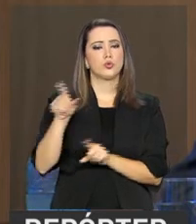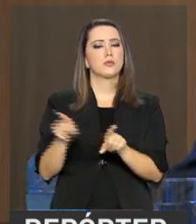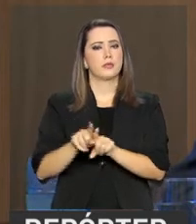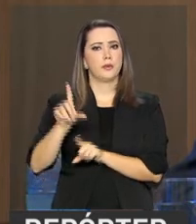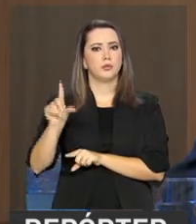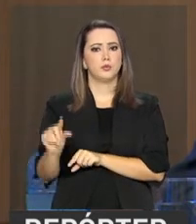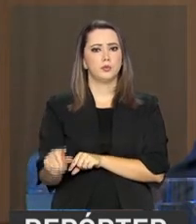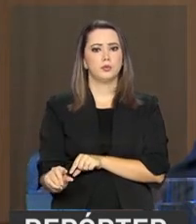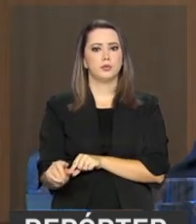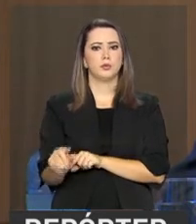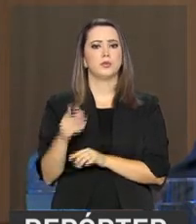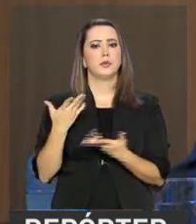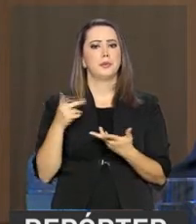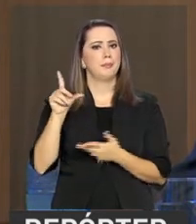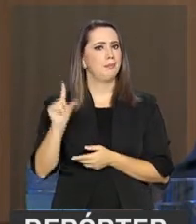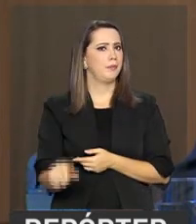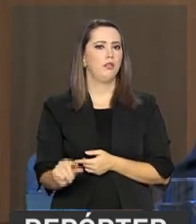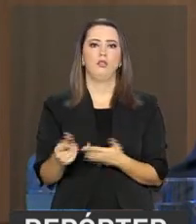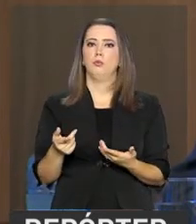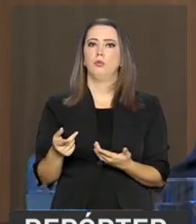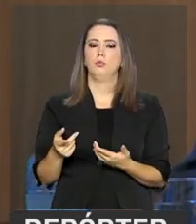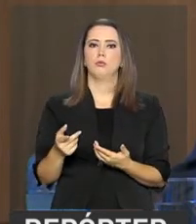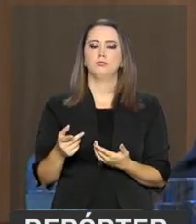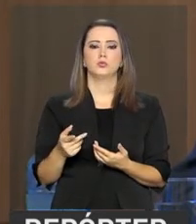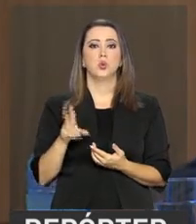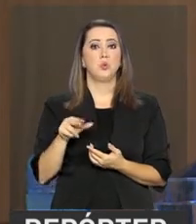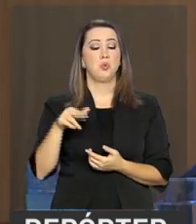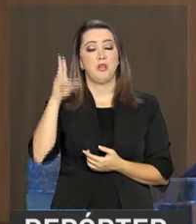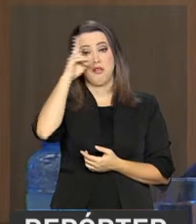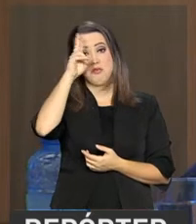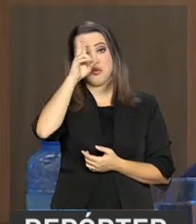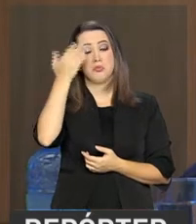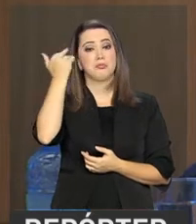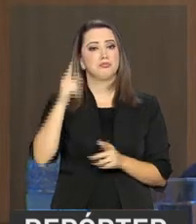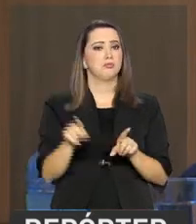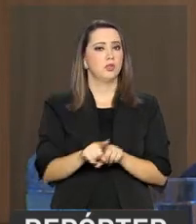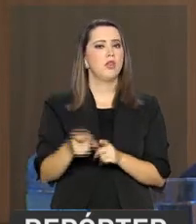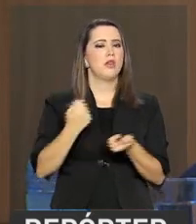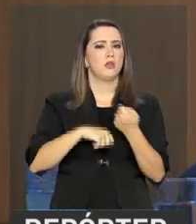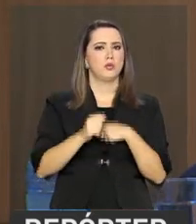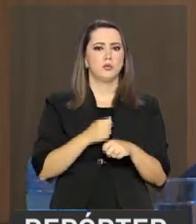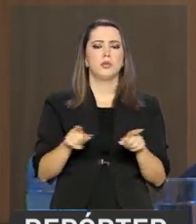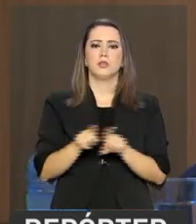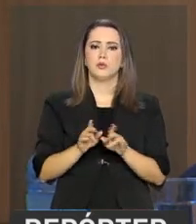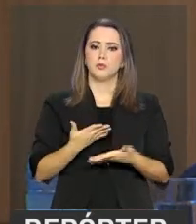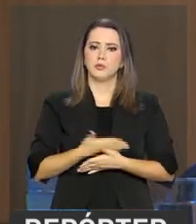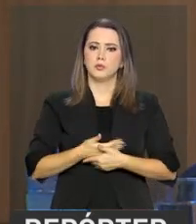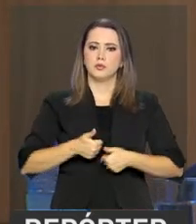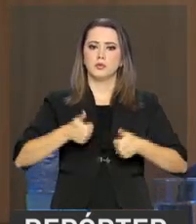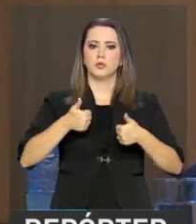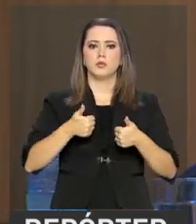a mínimos históricos e uma recuperação da economia já